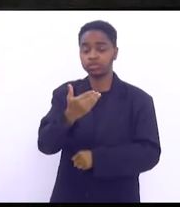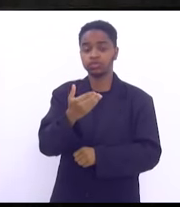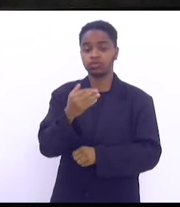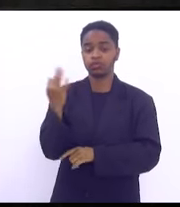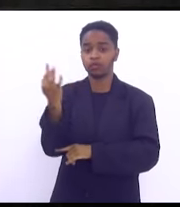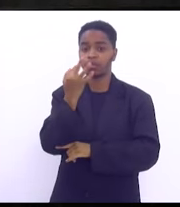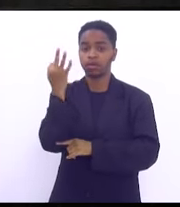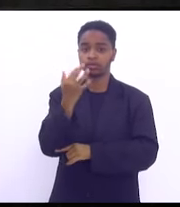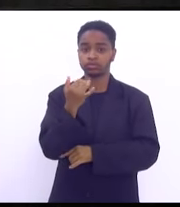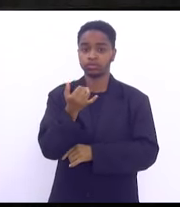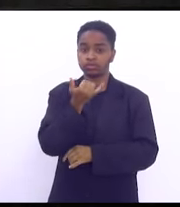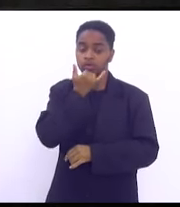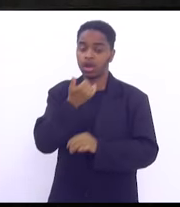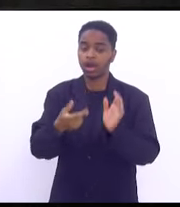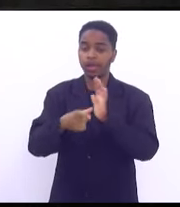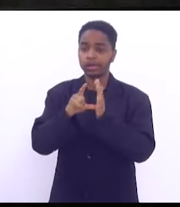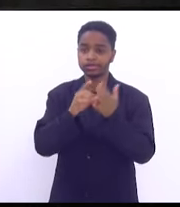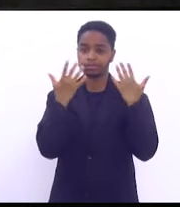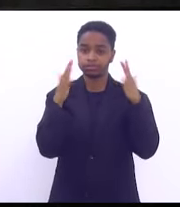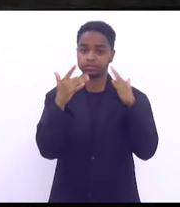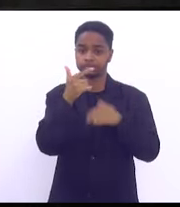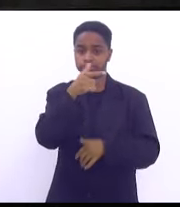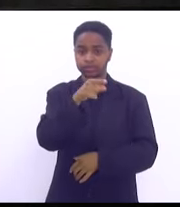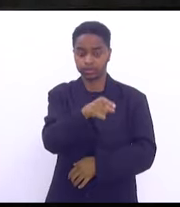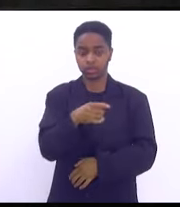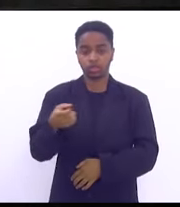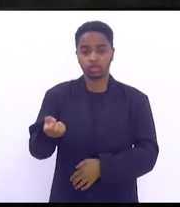de parabenizar o novo presidente da Argentina.